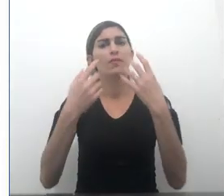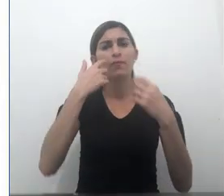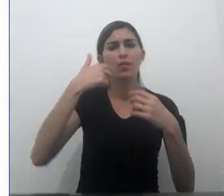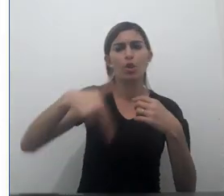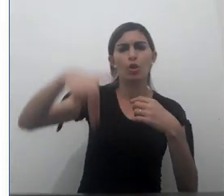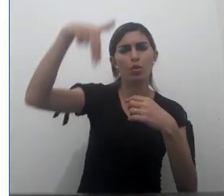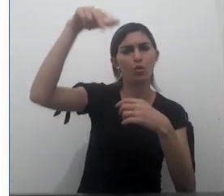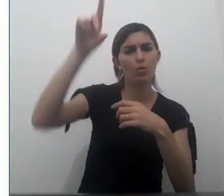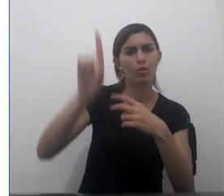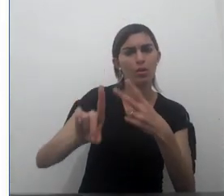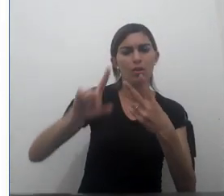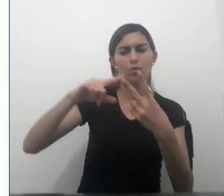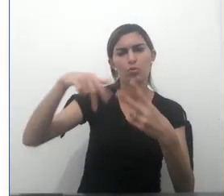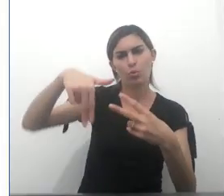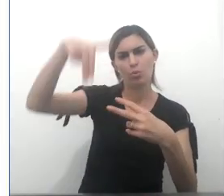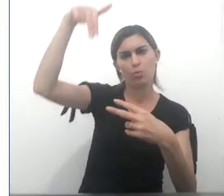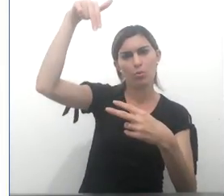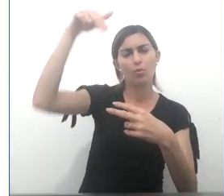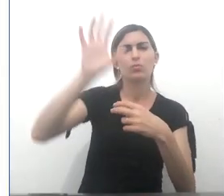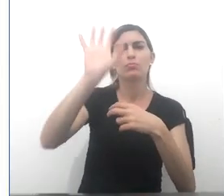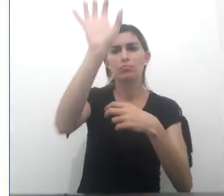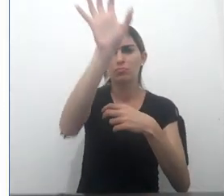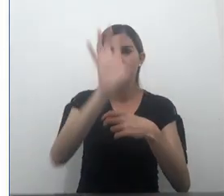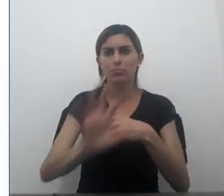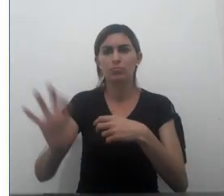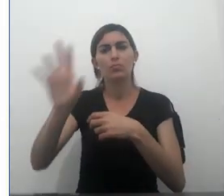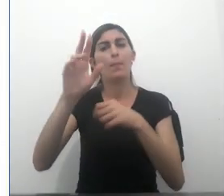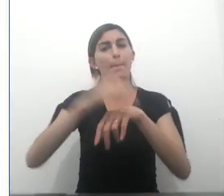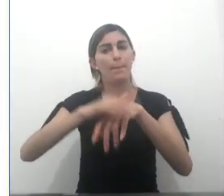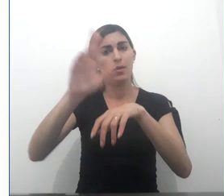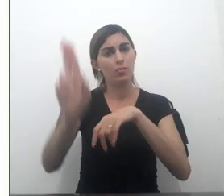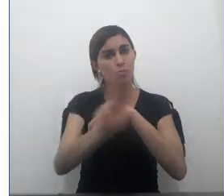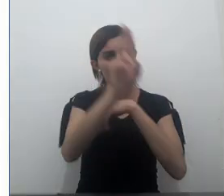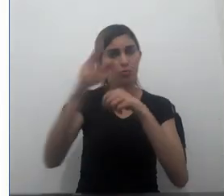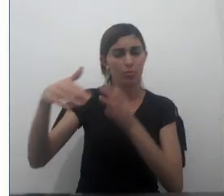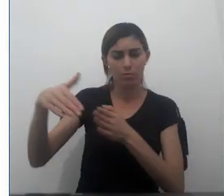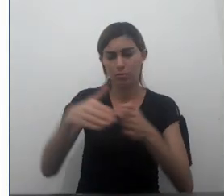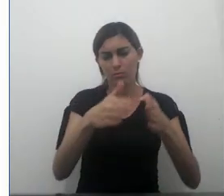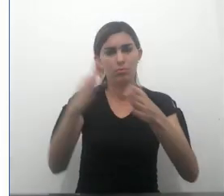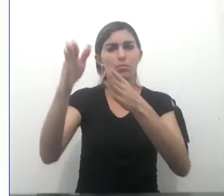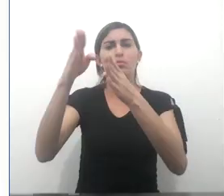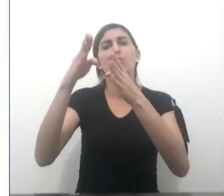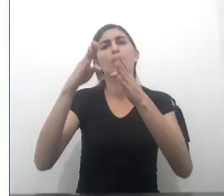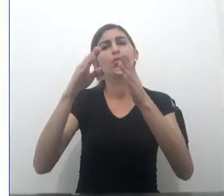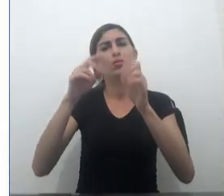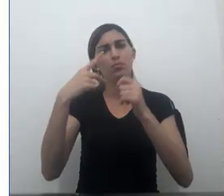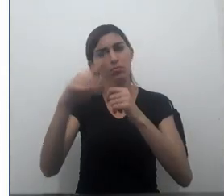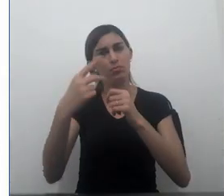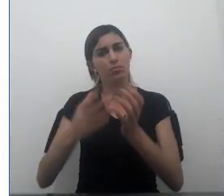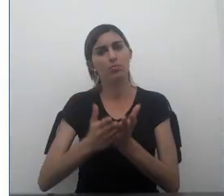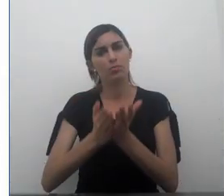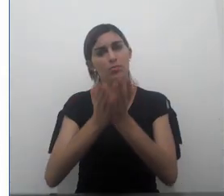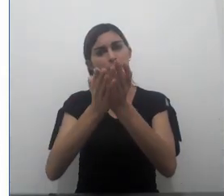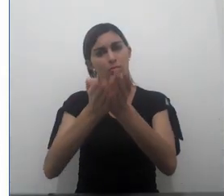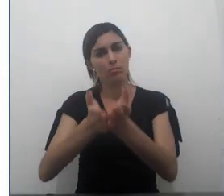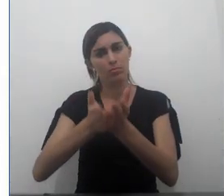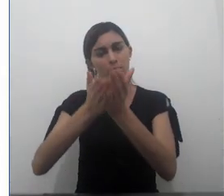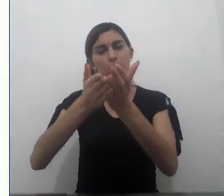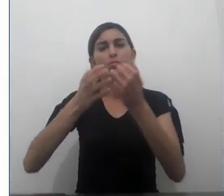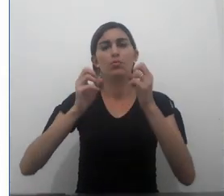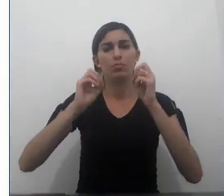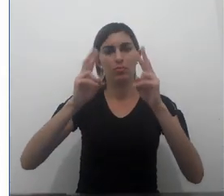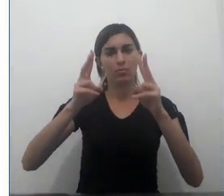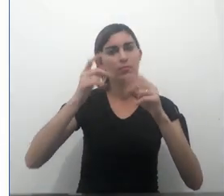região Nordeste e a região Norte são as regiões que mais utilizam os rios para a sua navegação.